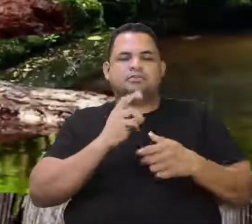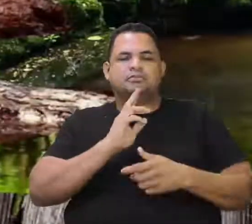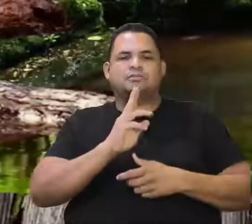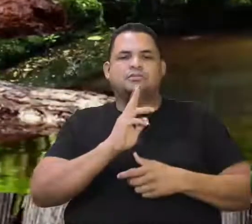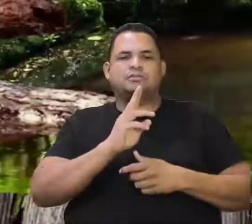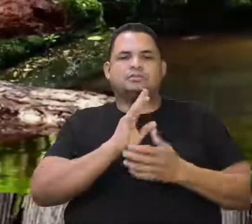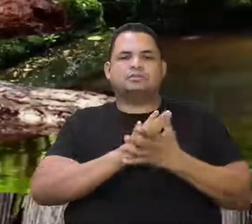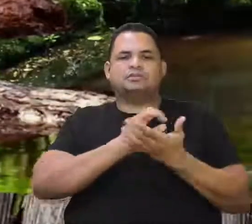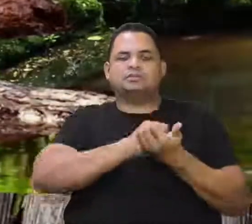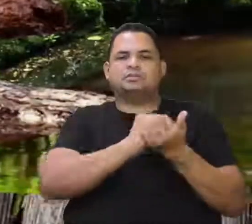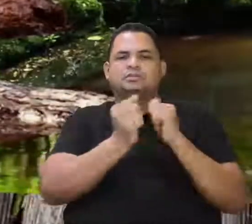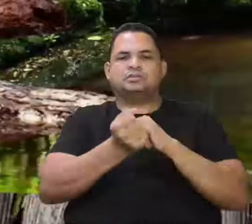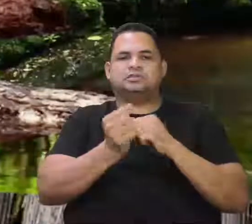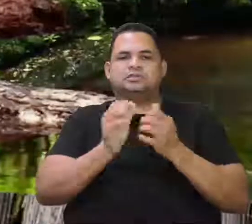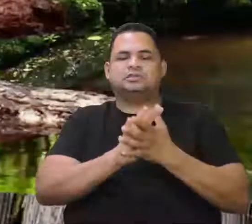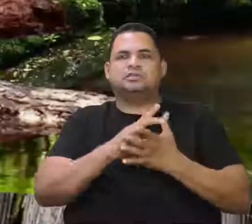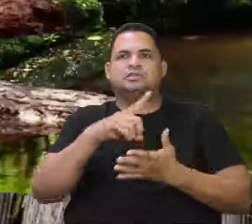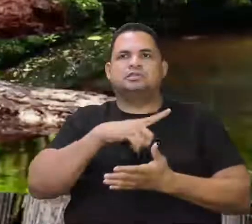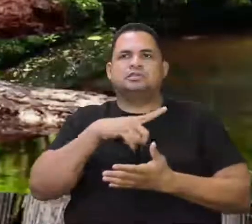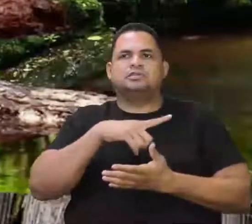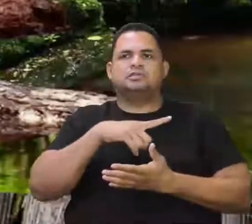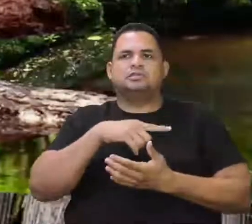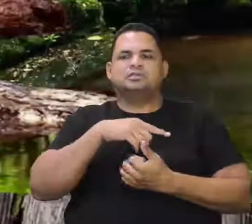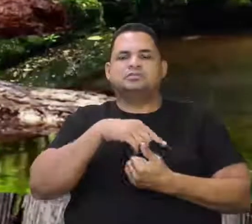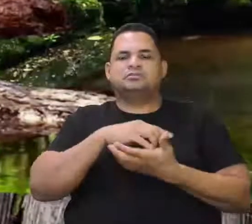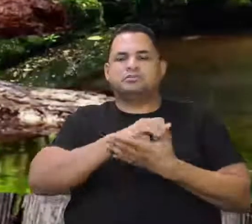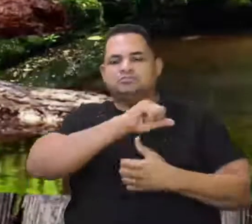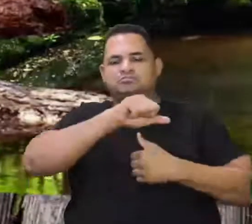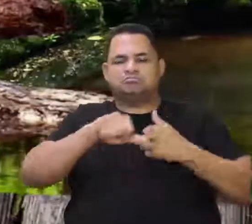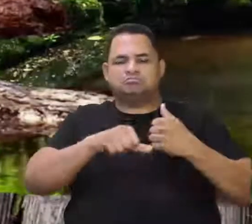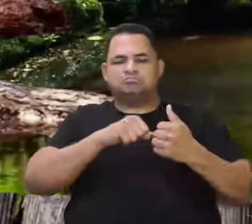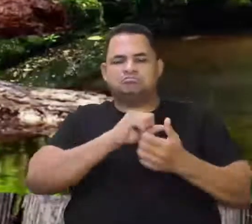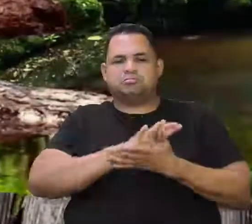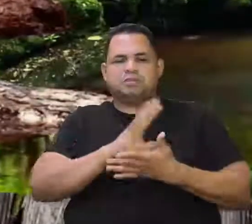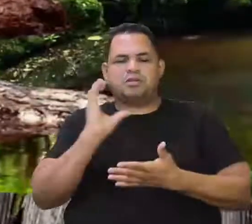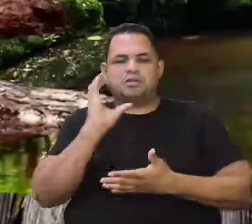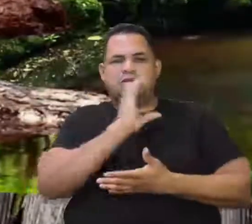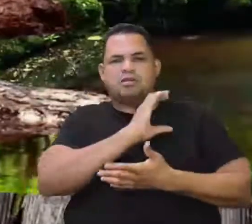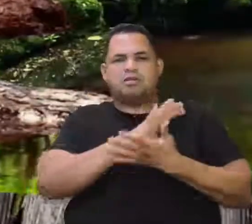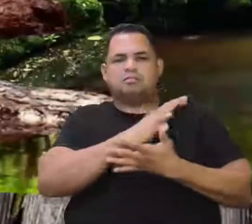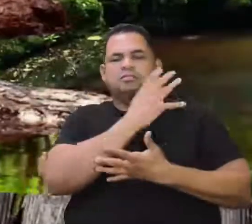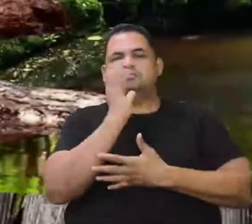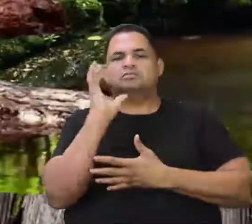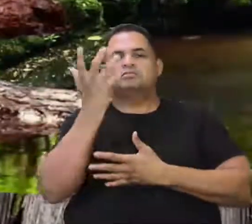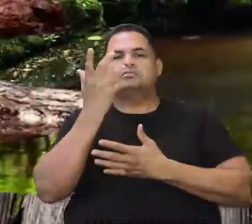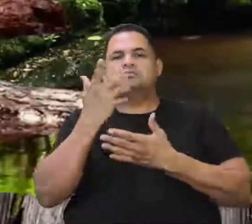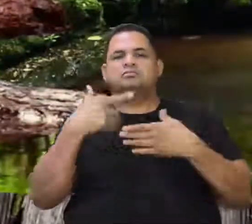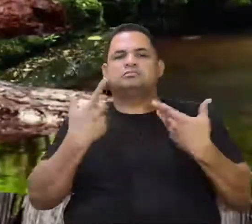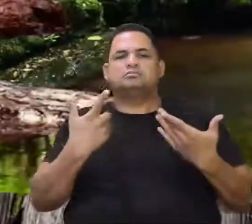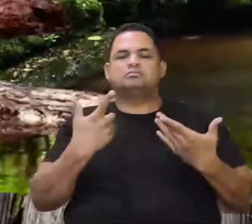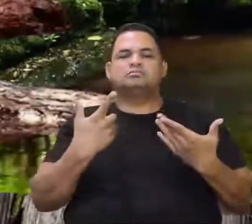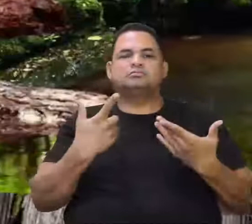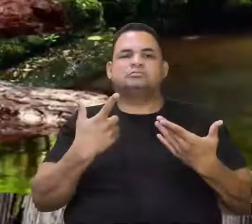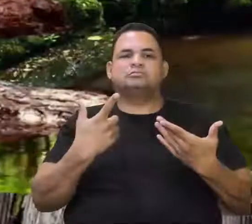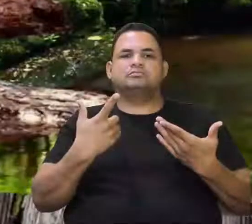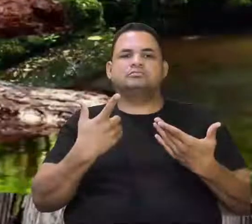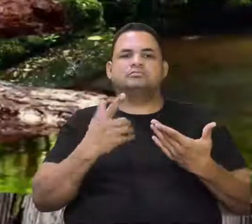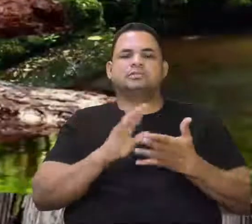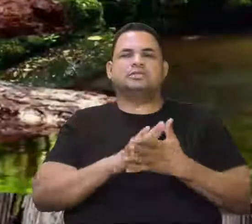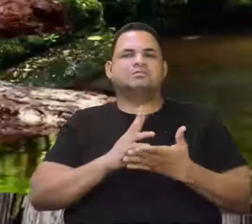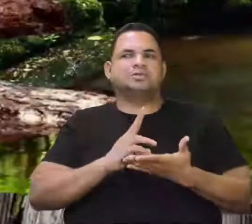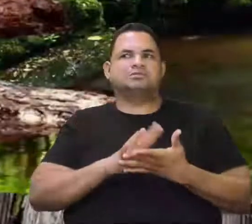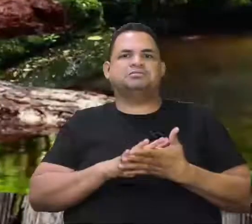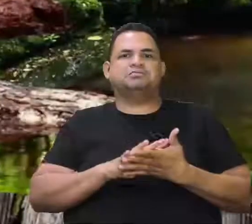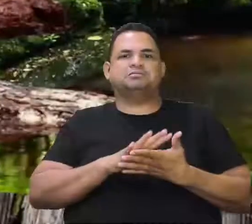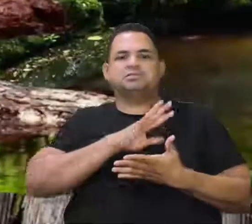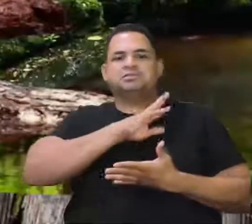adaptabilidade. Se há uma mudança brusca no clima, isso vai interferir e só vai ficar para contar a história. Quem? Os mais fortes,